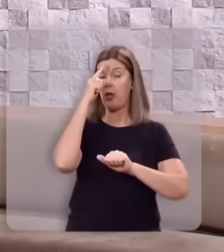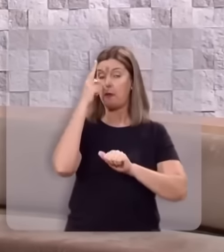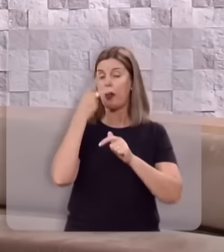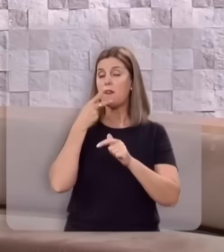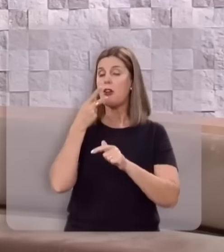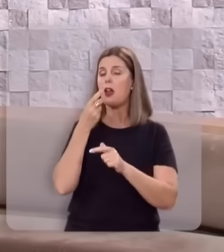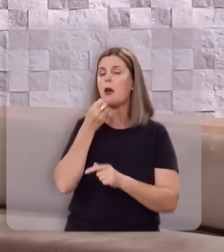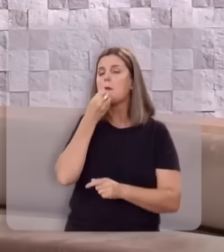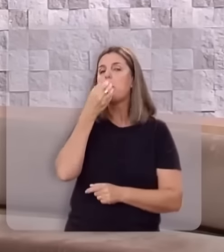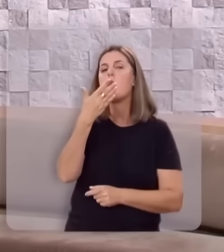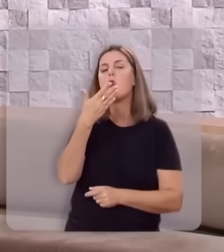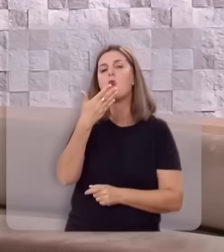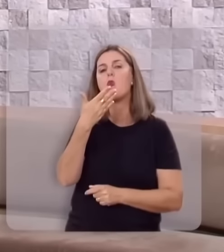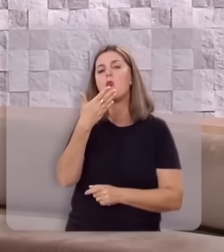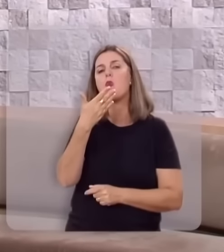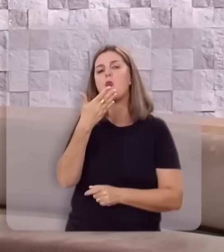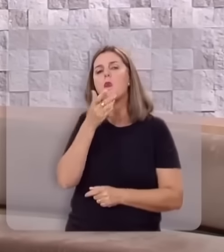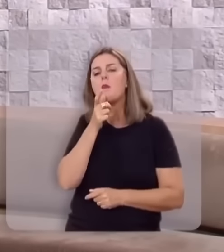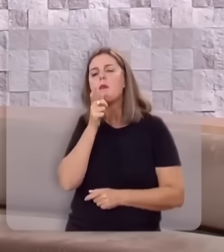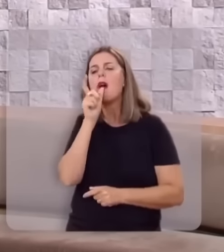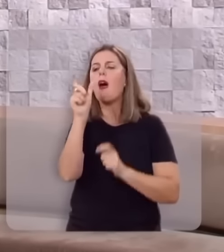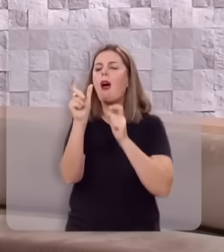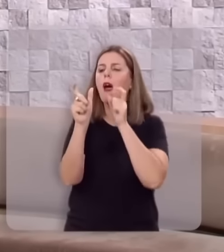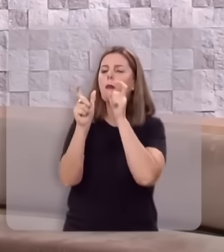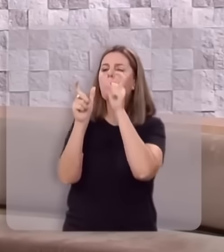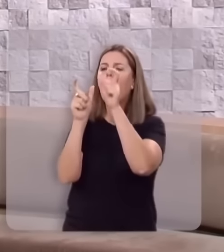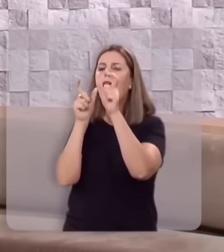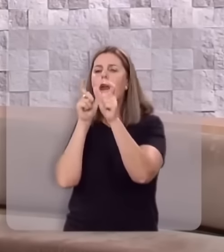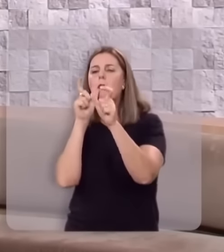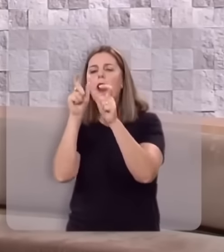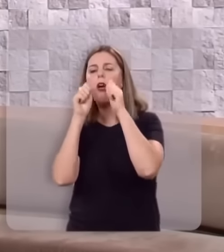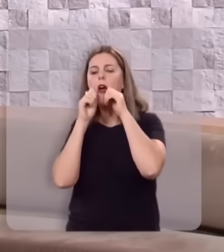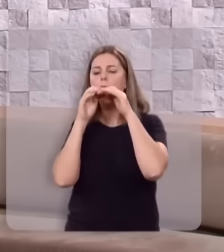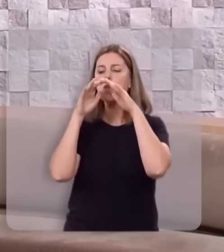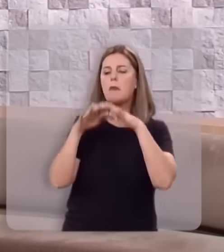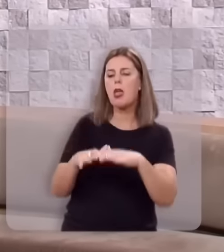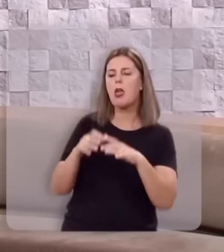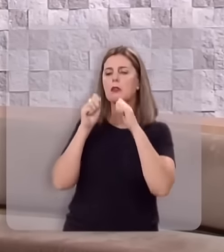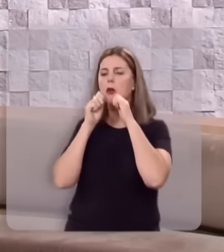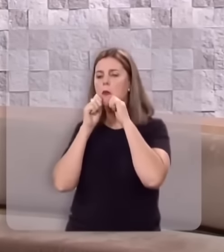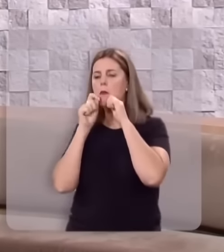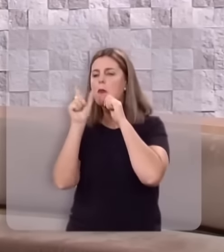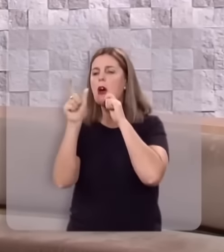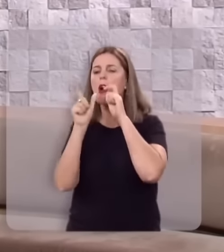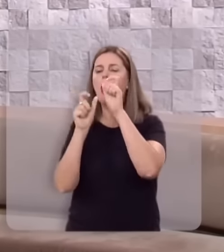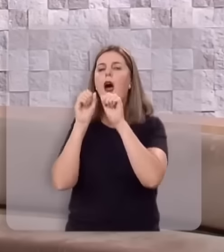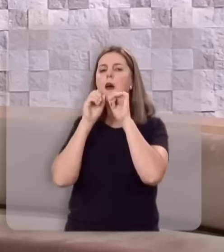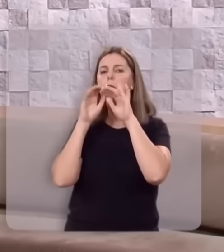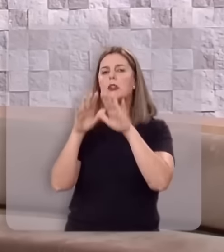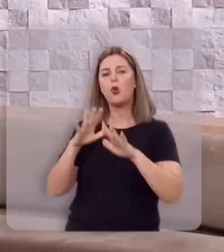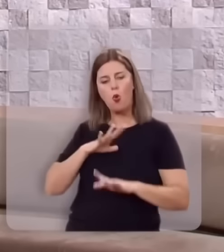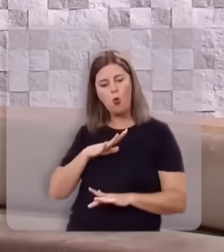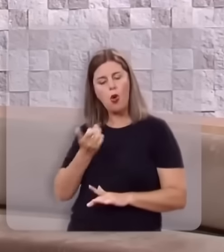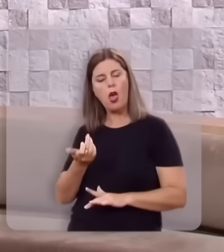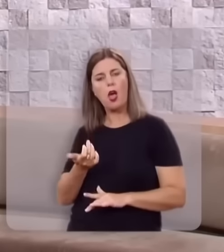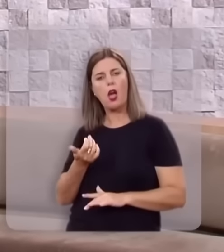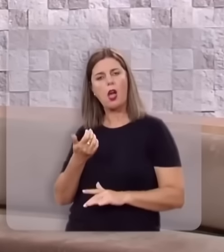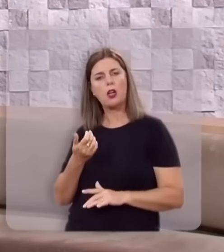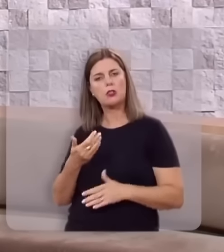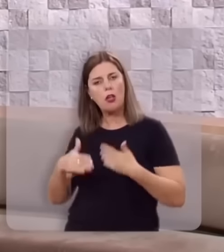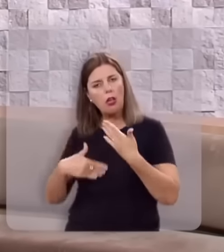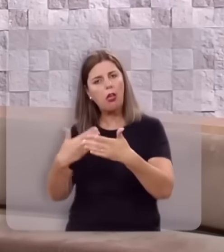para falar para falar palavras boas que edificam que constroem que abençoam que encorajam que levam